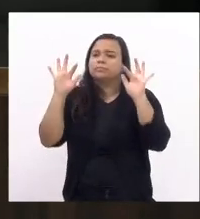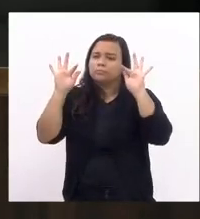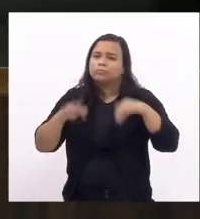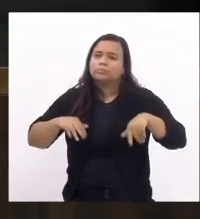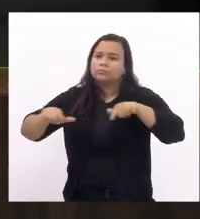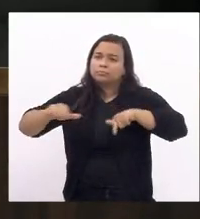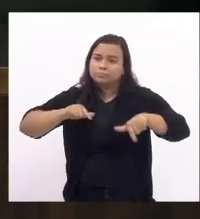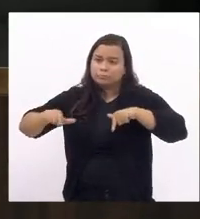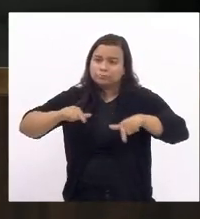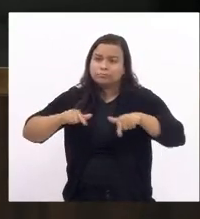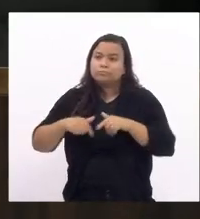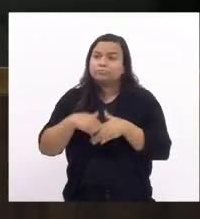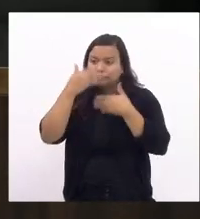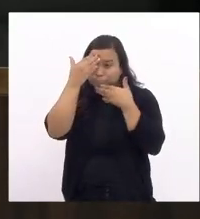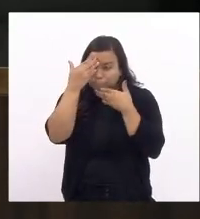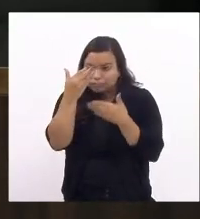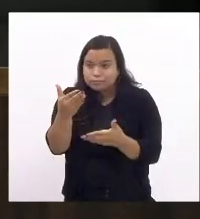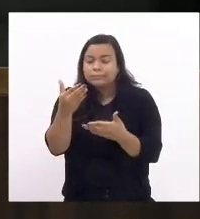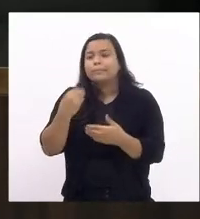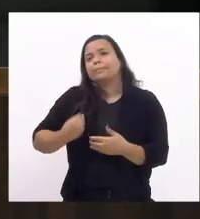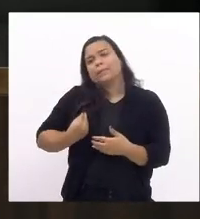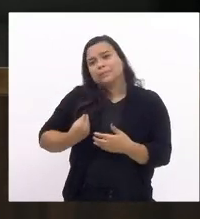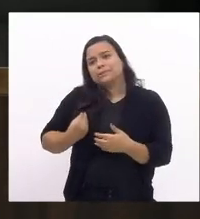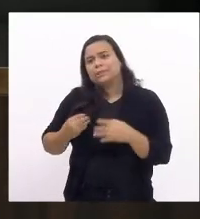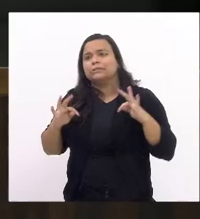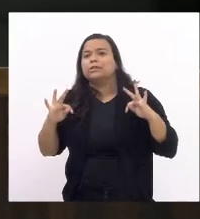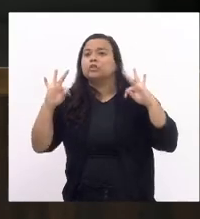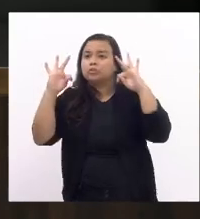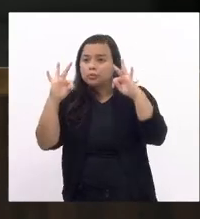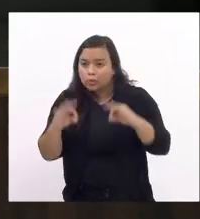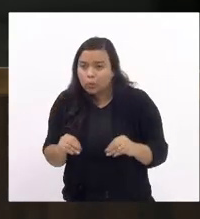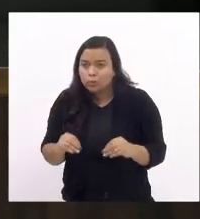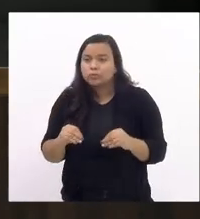final, agradecendo a presença de todas